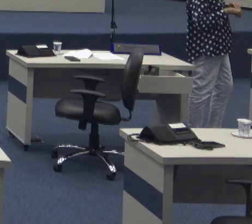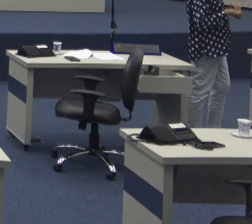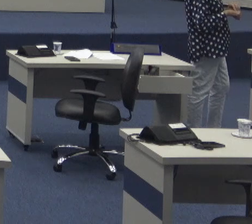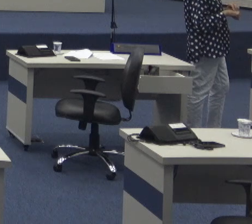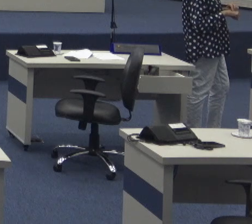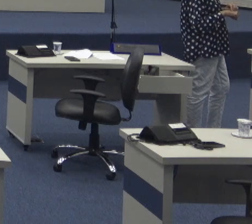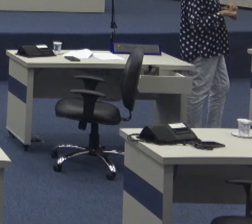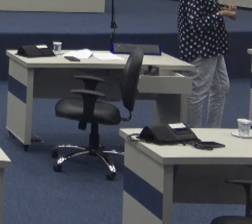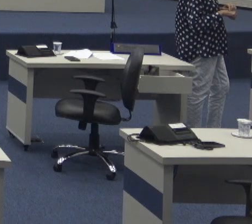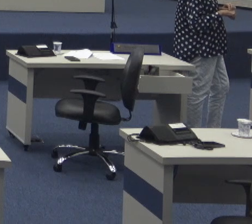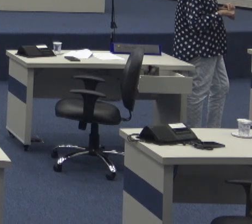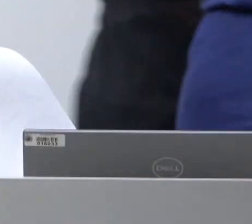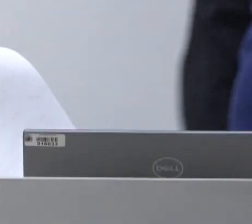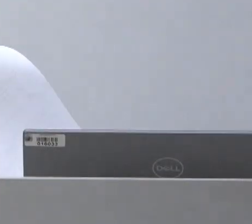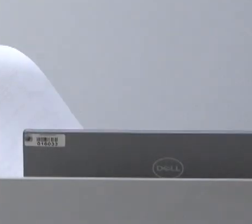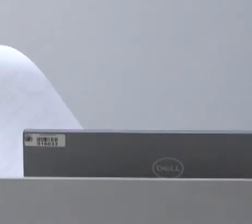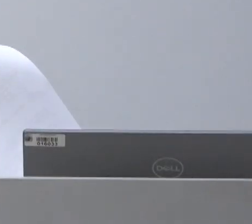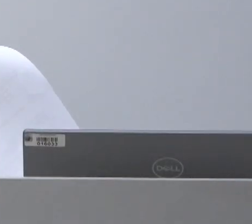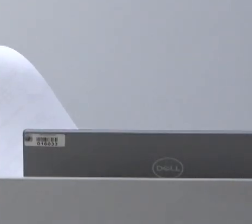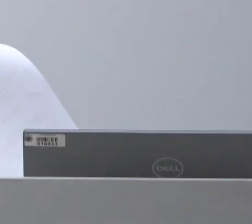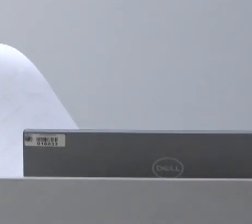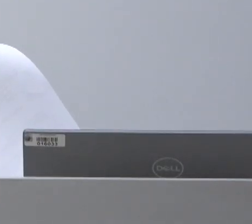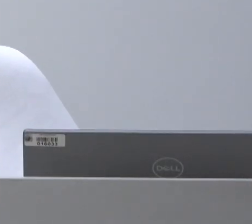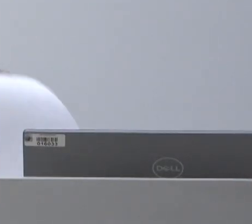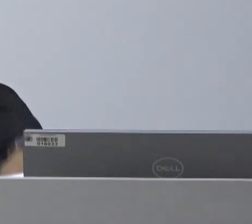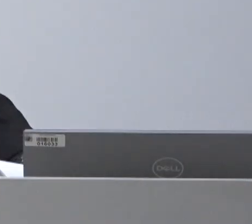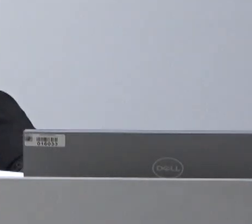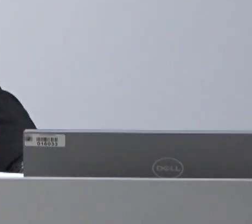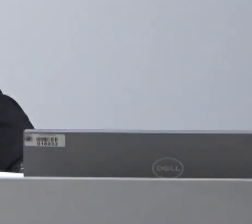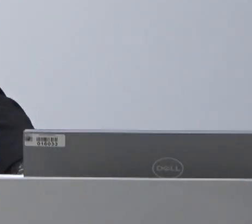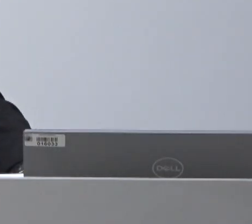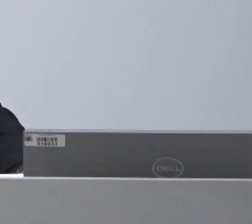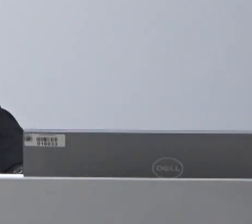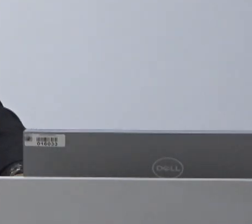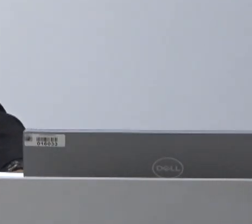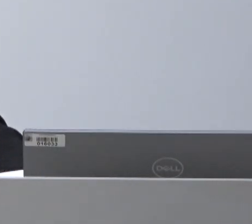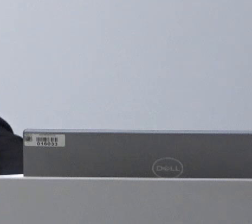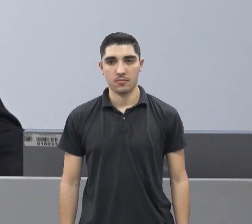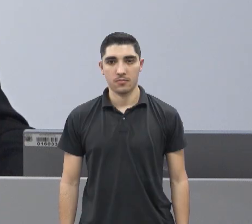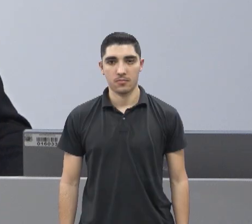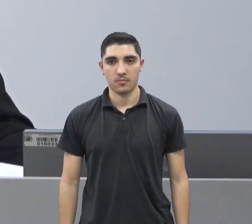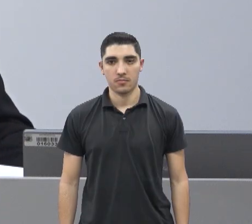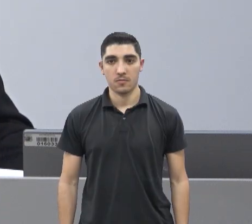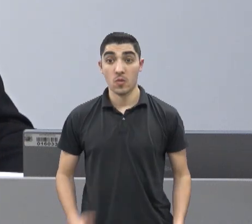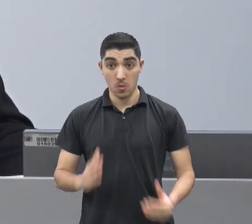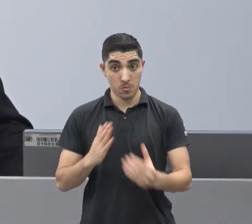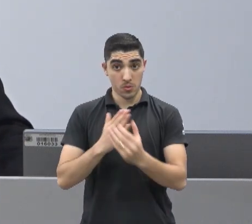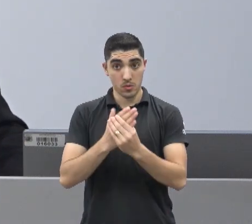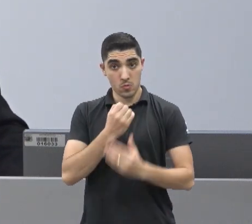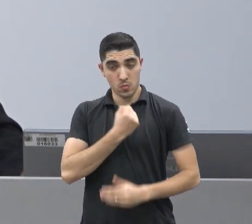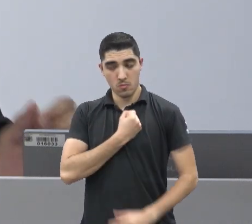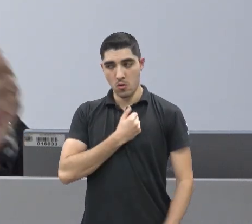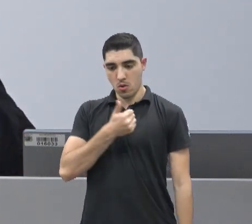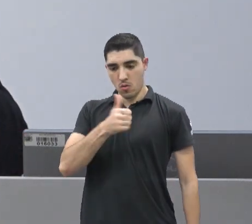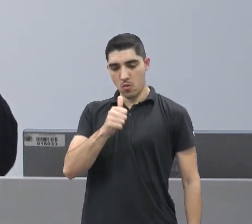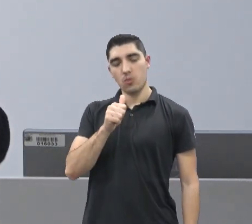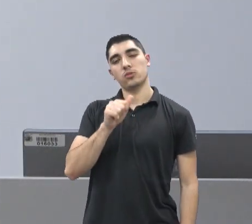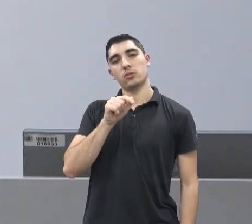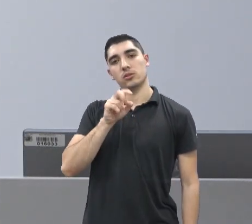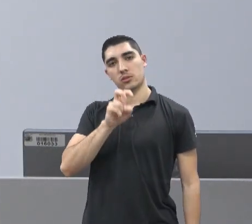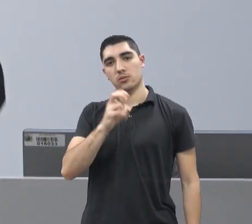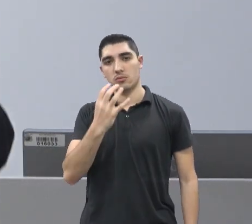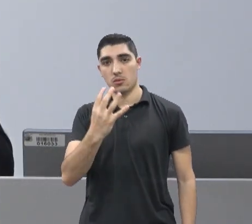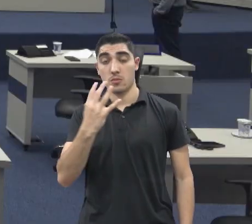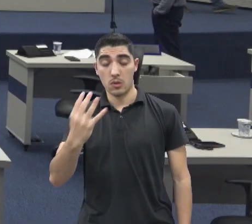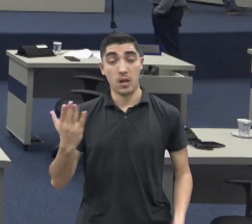Retificando, o número do processo adiado é o processo 11544. Questão de ordem, o vereador Rogério